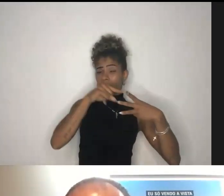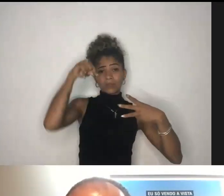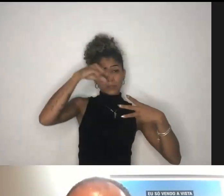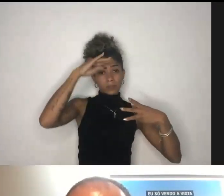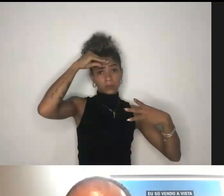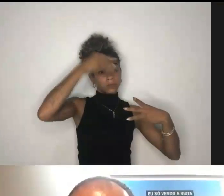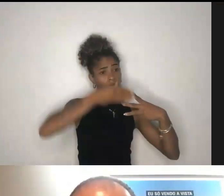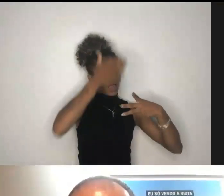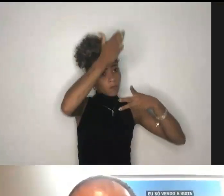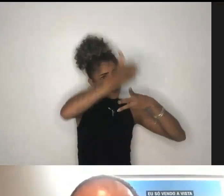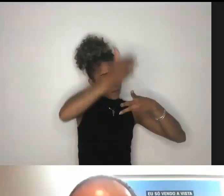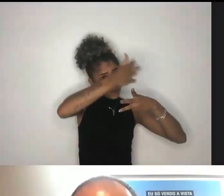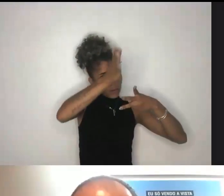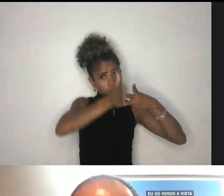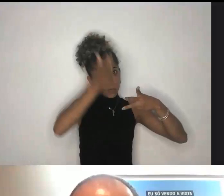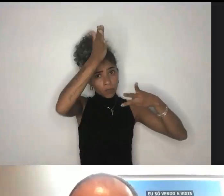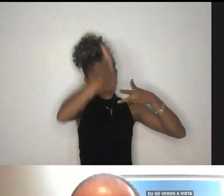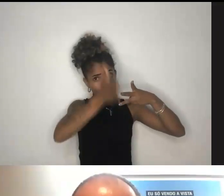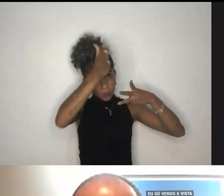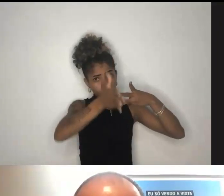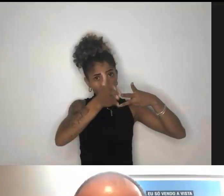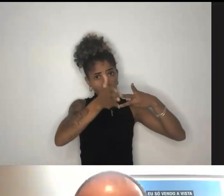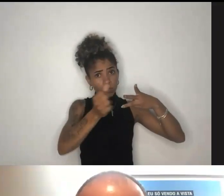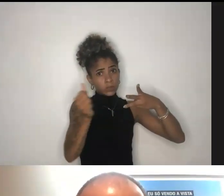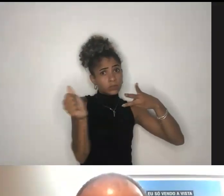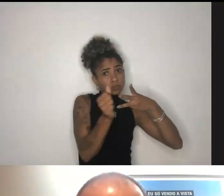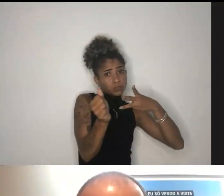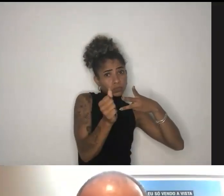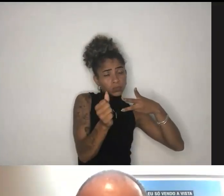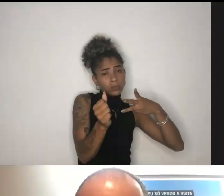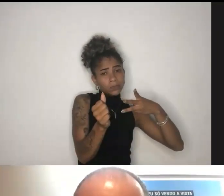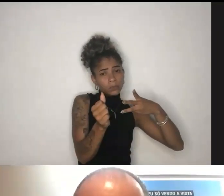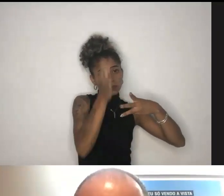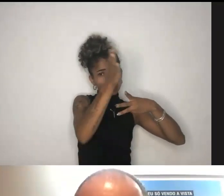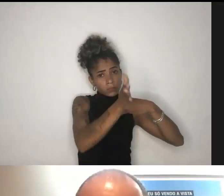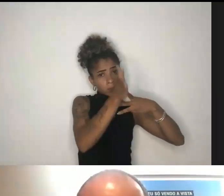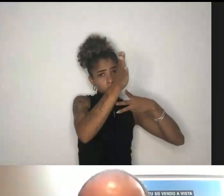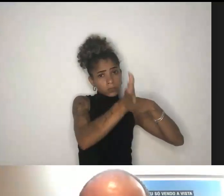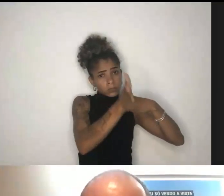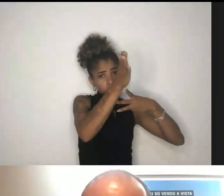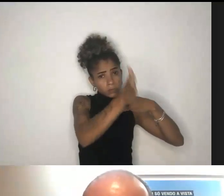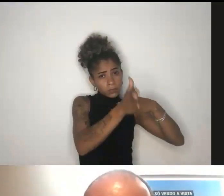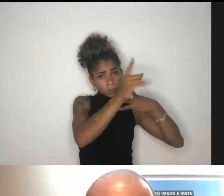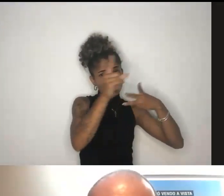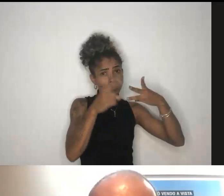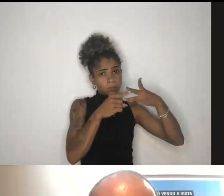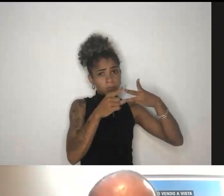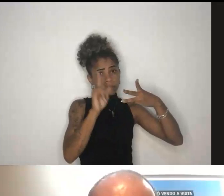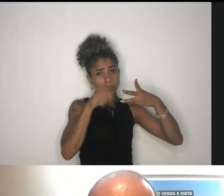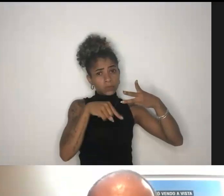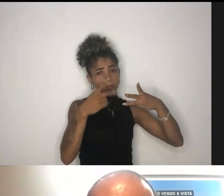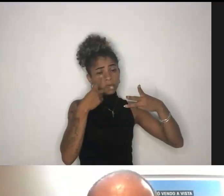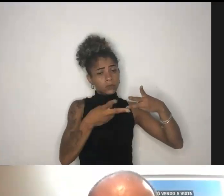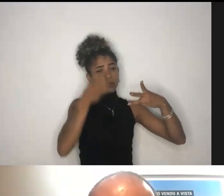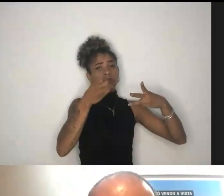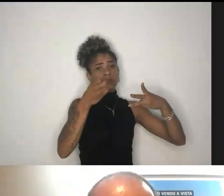disciplina indisciplina caminhando sempre de mãos dadas assim de uma maneira Extrema e também essa tua perseguição